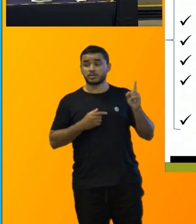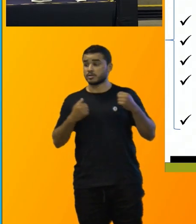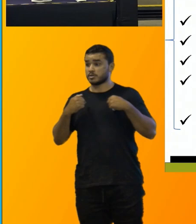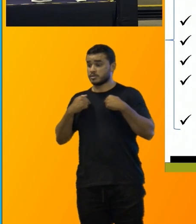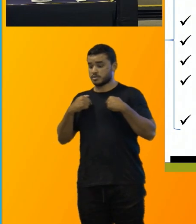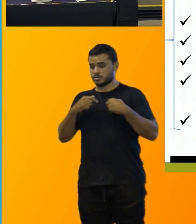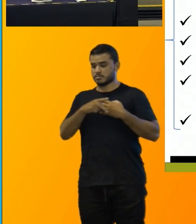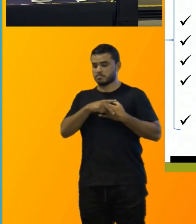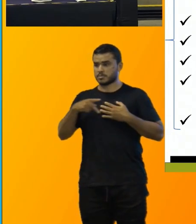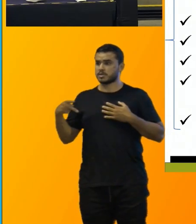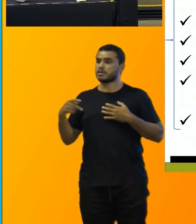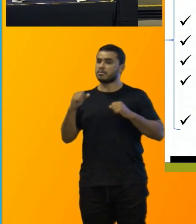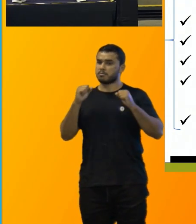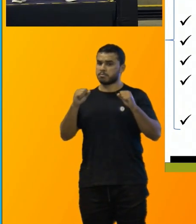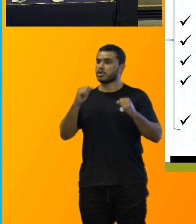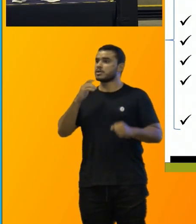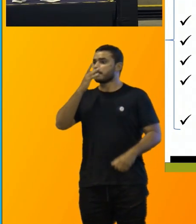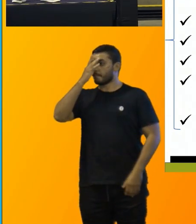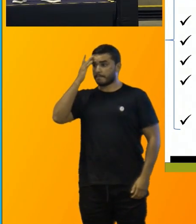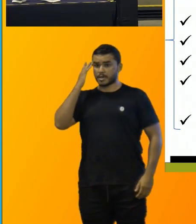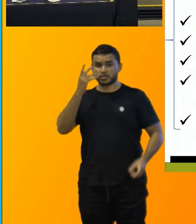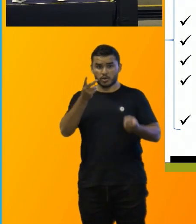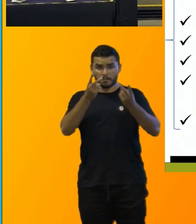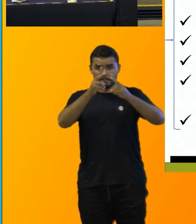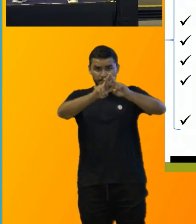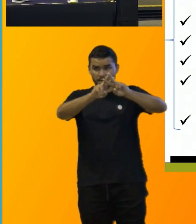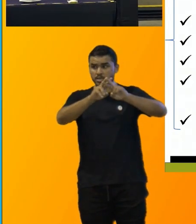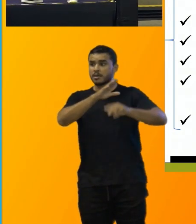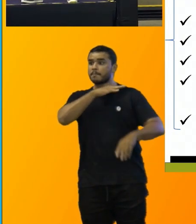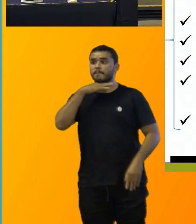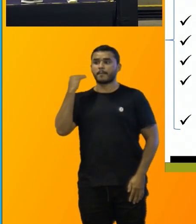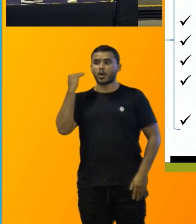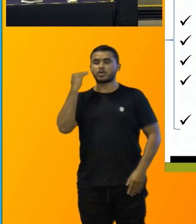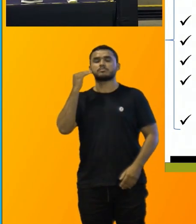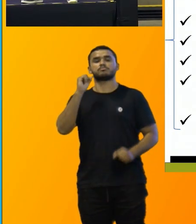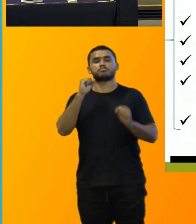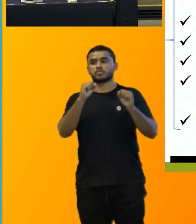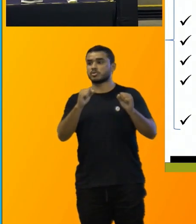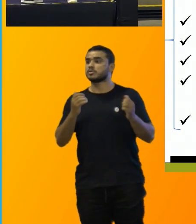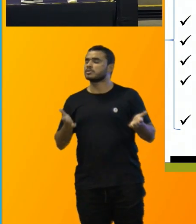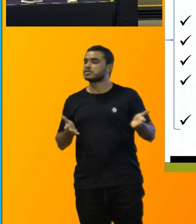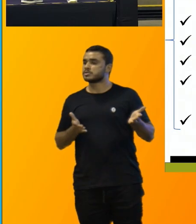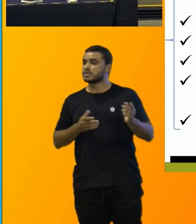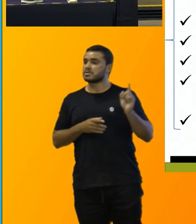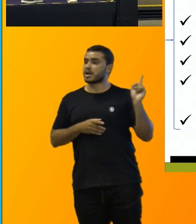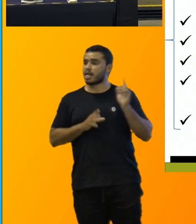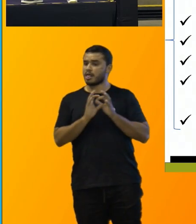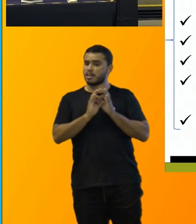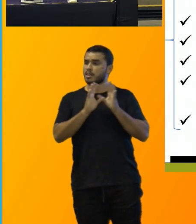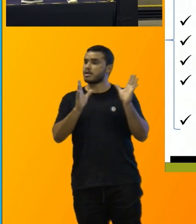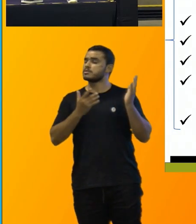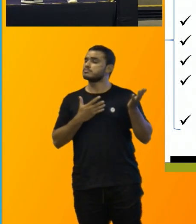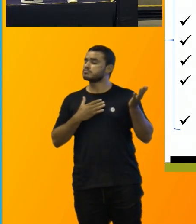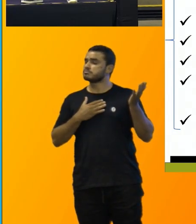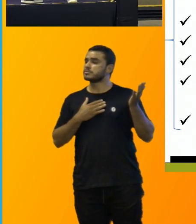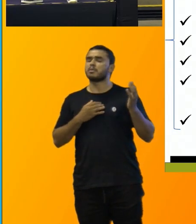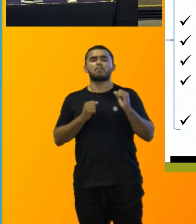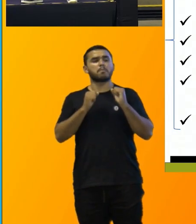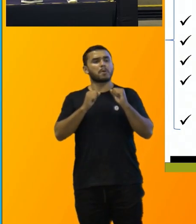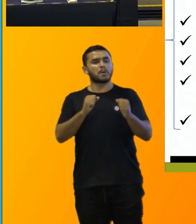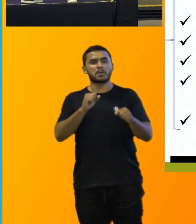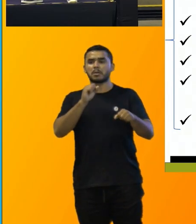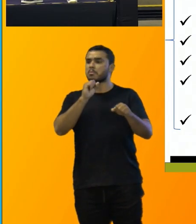está regulamentada. Aquilo que na Constituição de 88 proíbe, aqui era permitido. Regulamenta até pena de